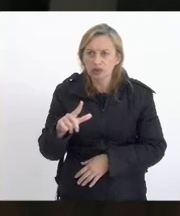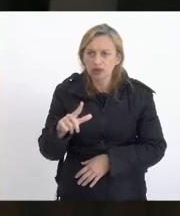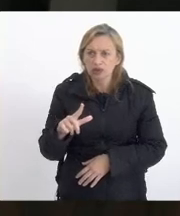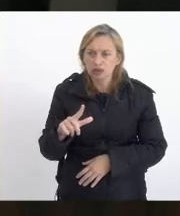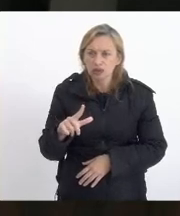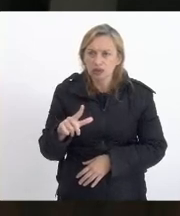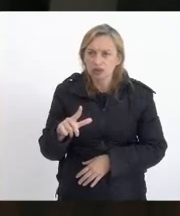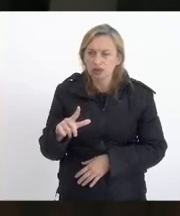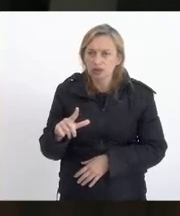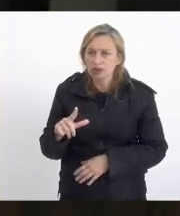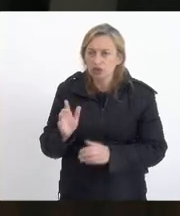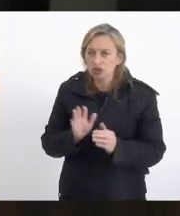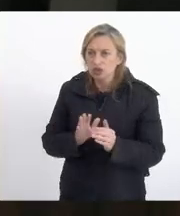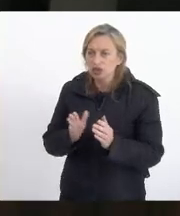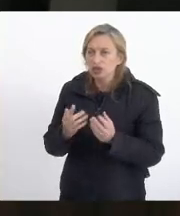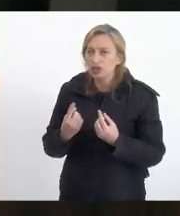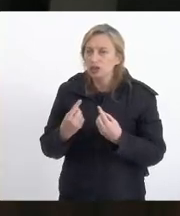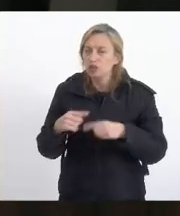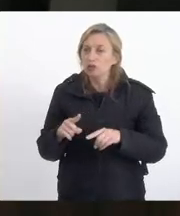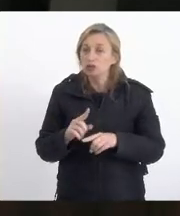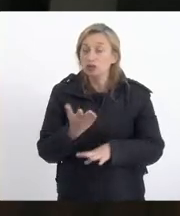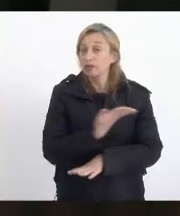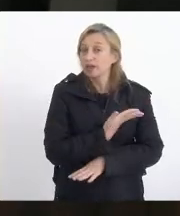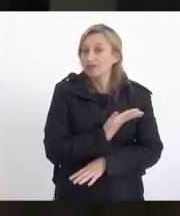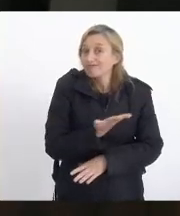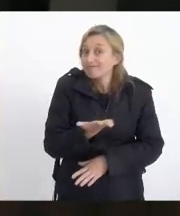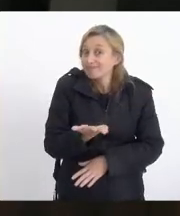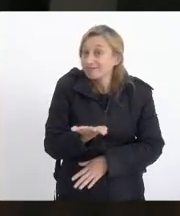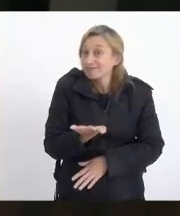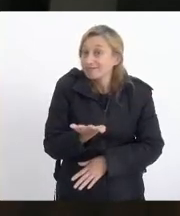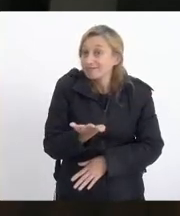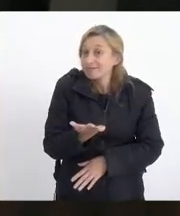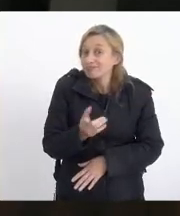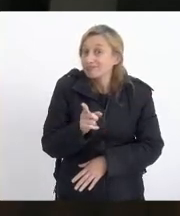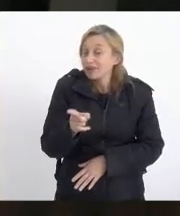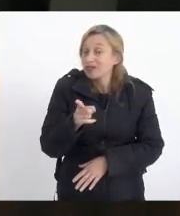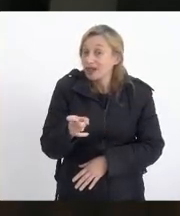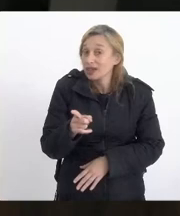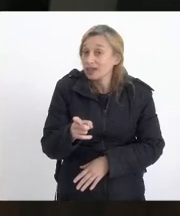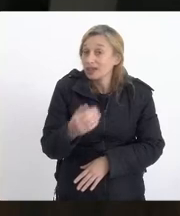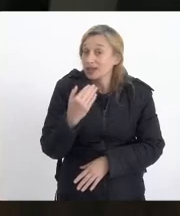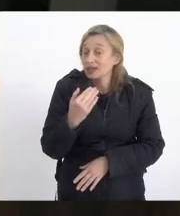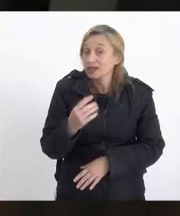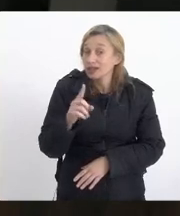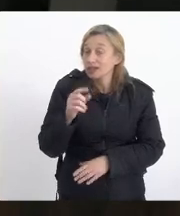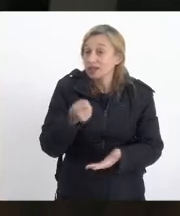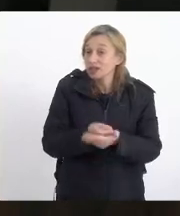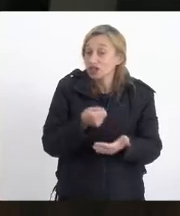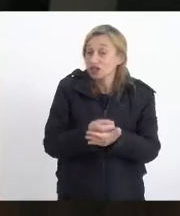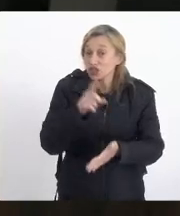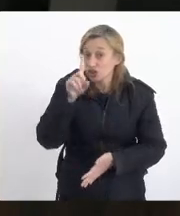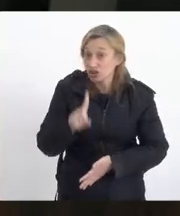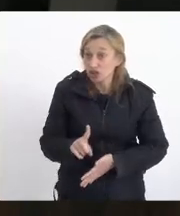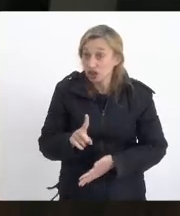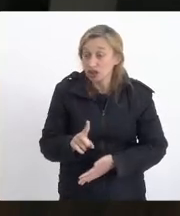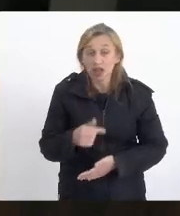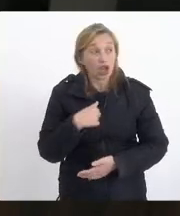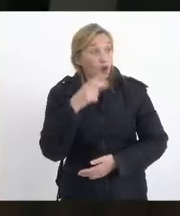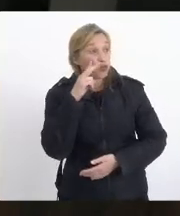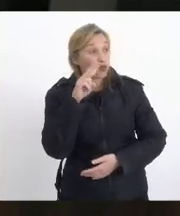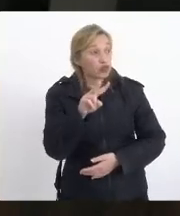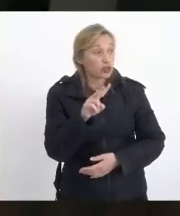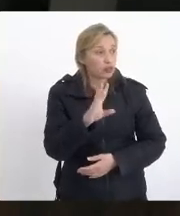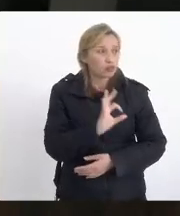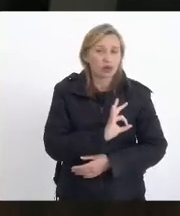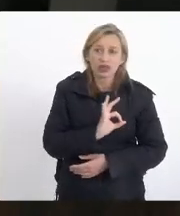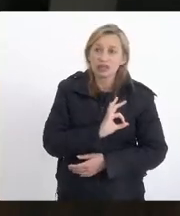de um colega, enfrentando um colega que estava ali reivindicando o direito. E eu estava lá quando vi esse